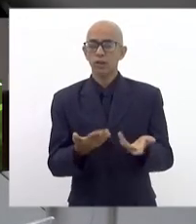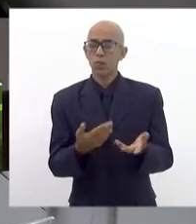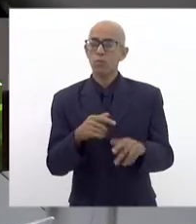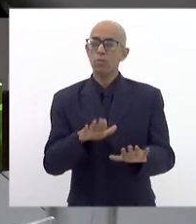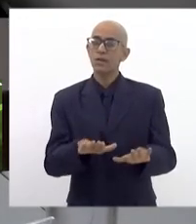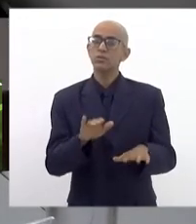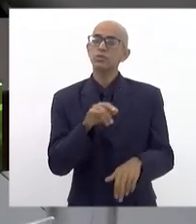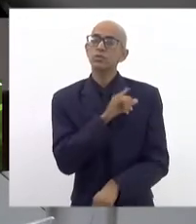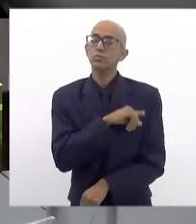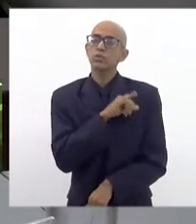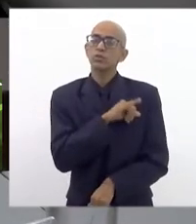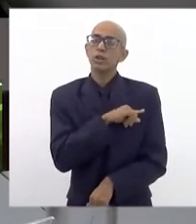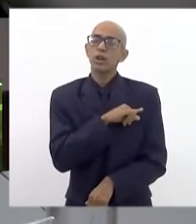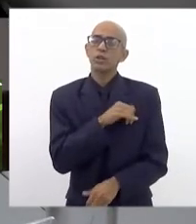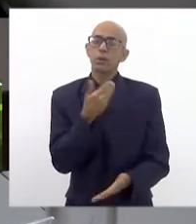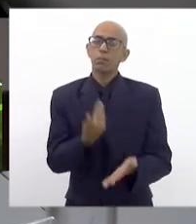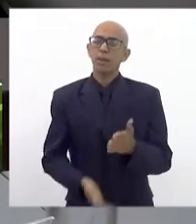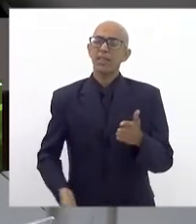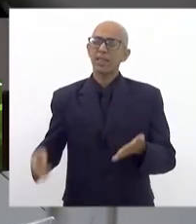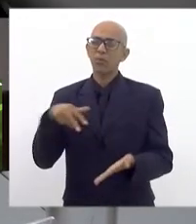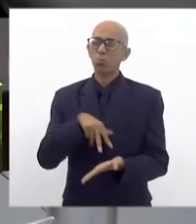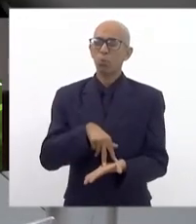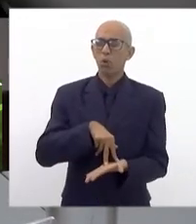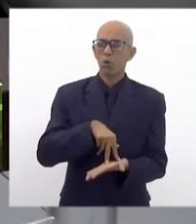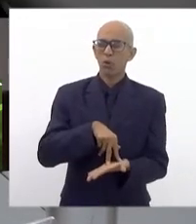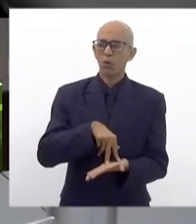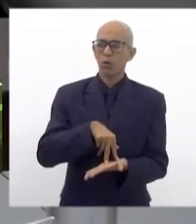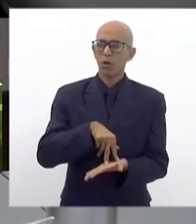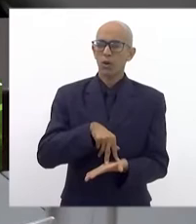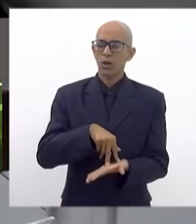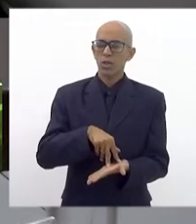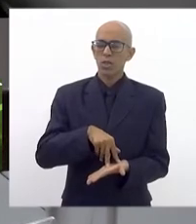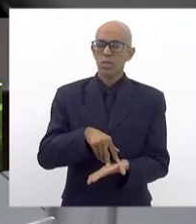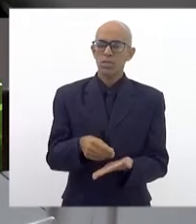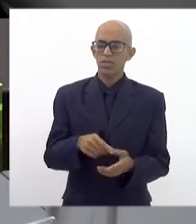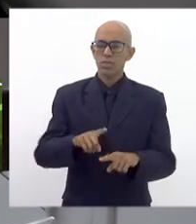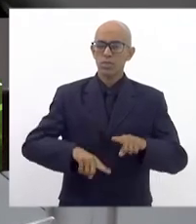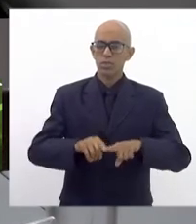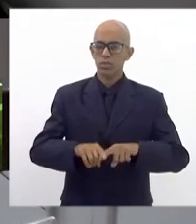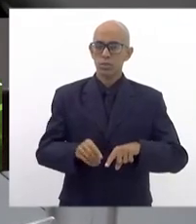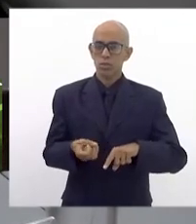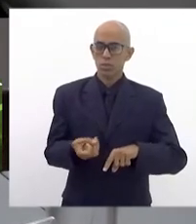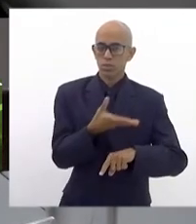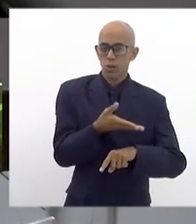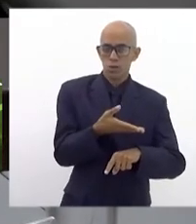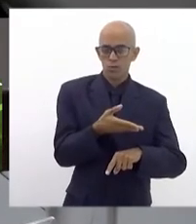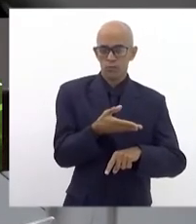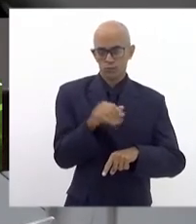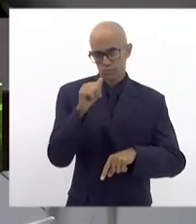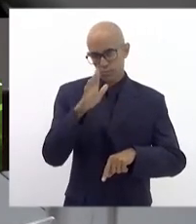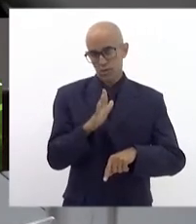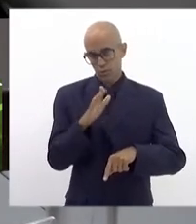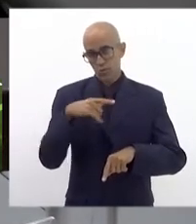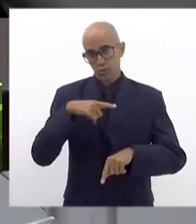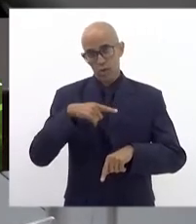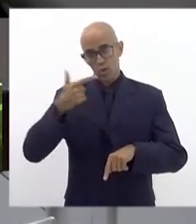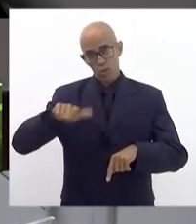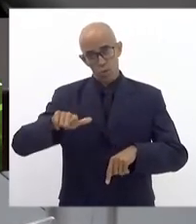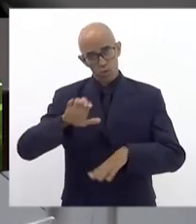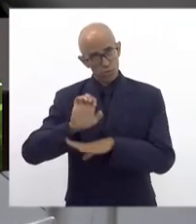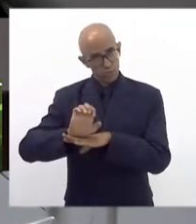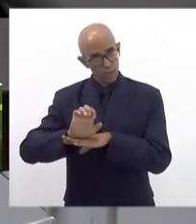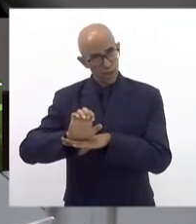perdido protagonismo no processo de inovação brasileira. Nós temos outros estados que já estão na nossa frente. Então, essa